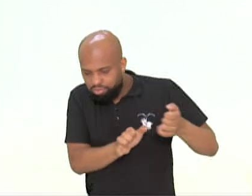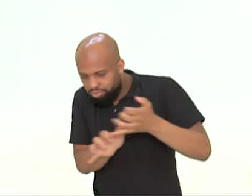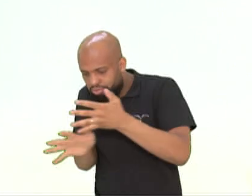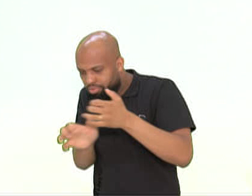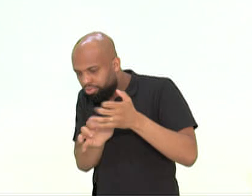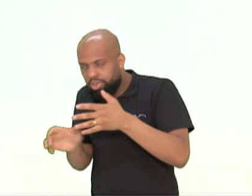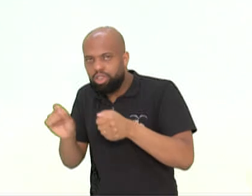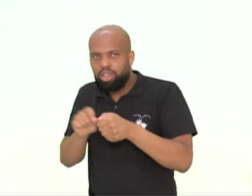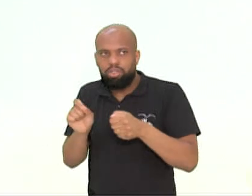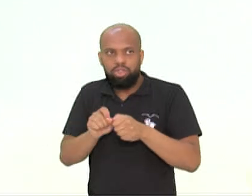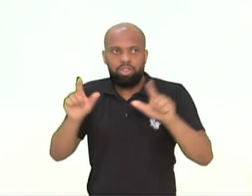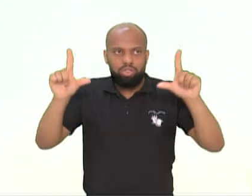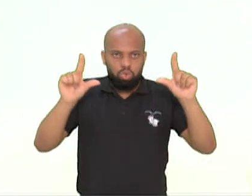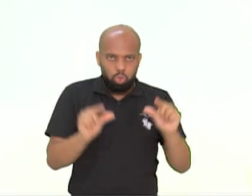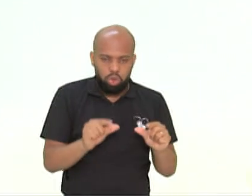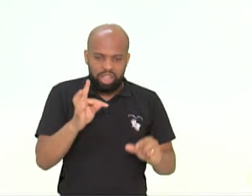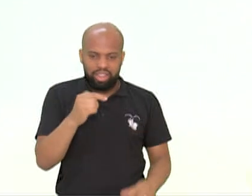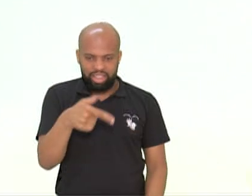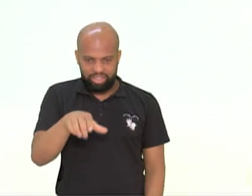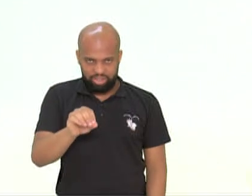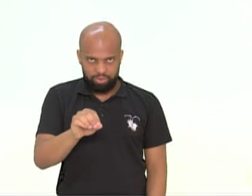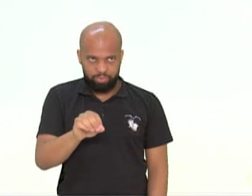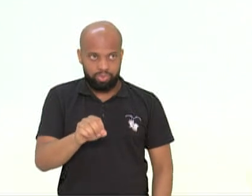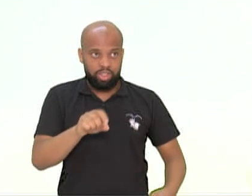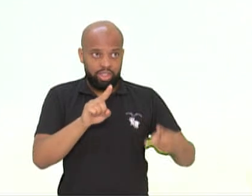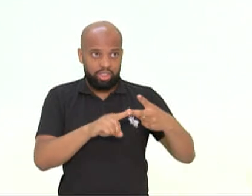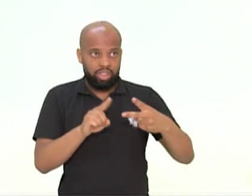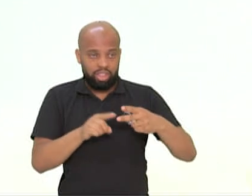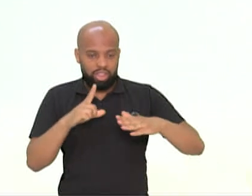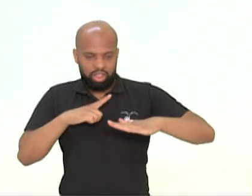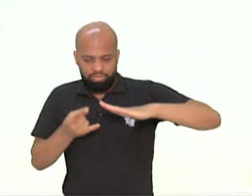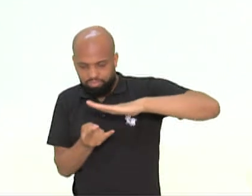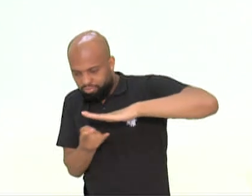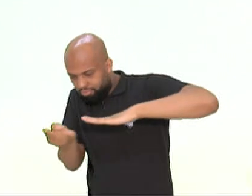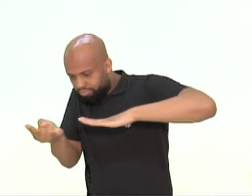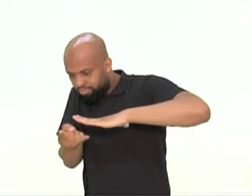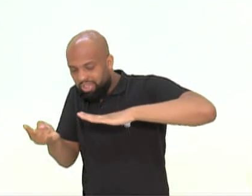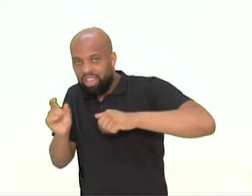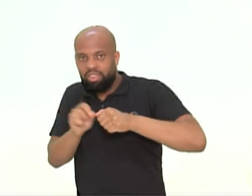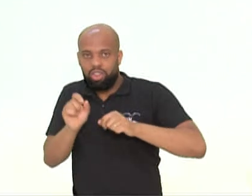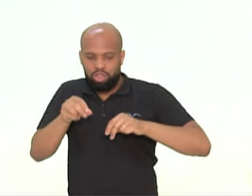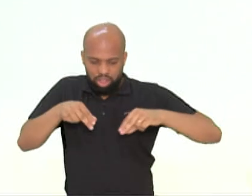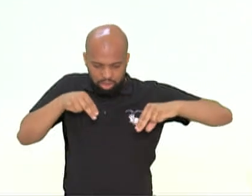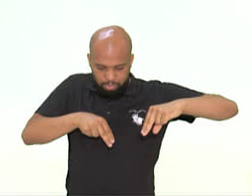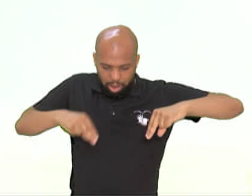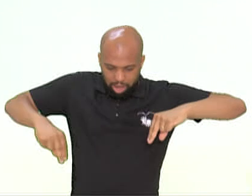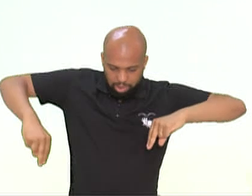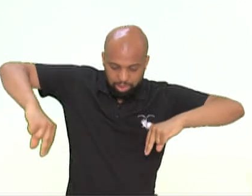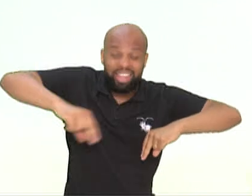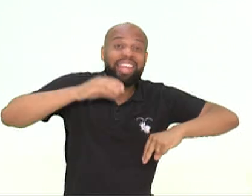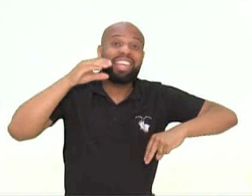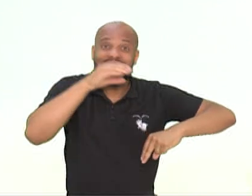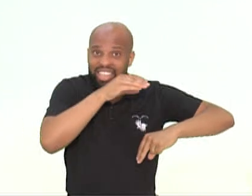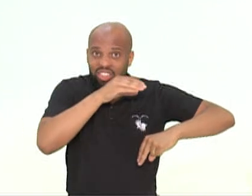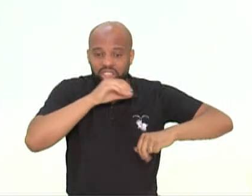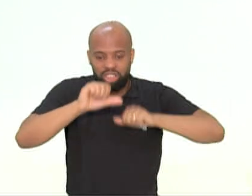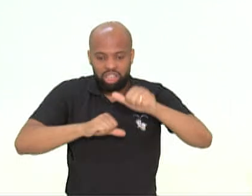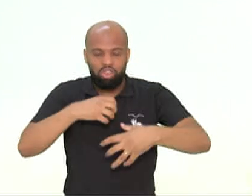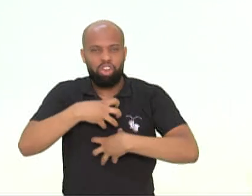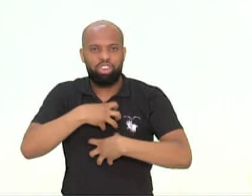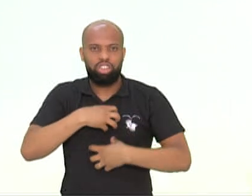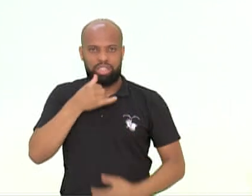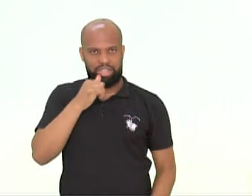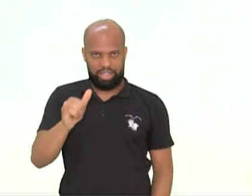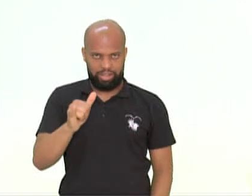tensões induzidas. Ao movimentar ímãs através de bobinas, ocorre aquecimento das bobinas, que transforma-se em corrente